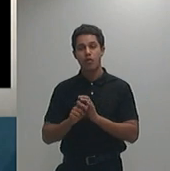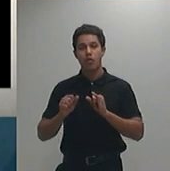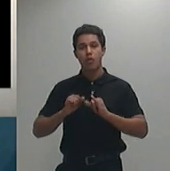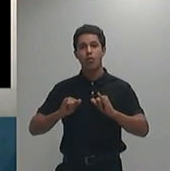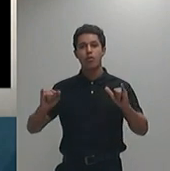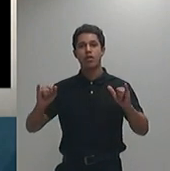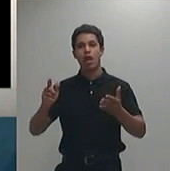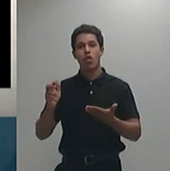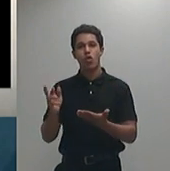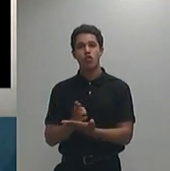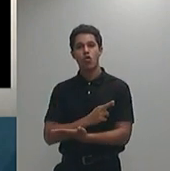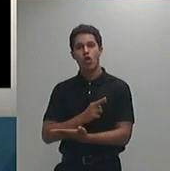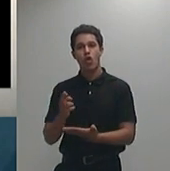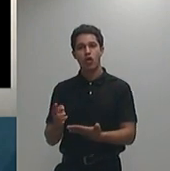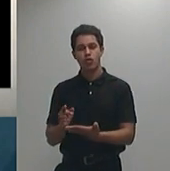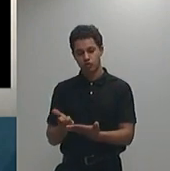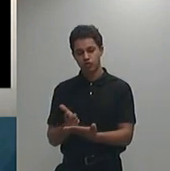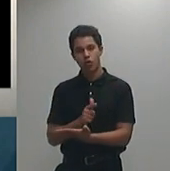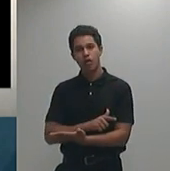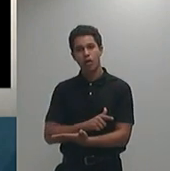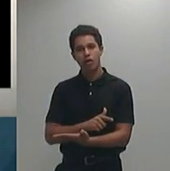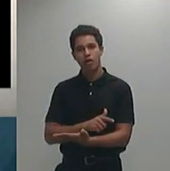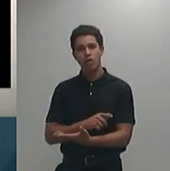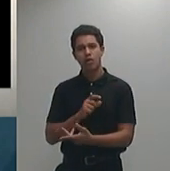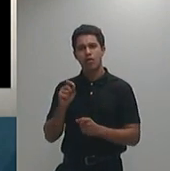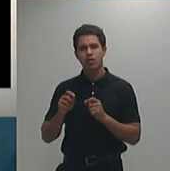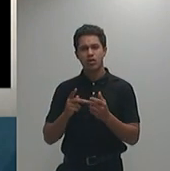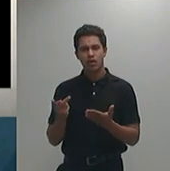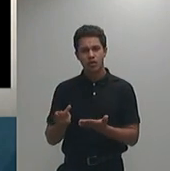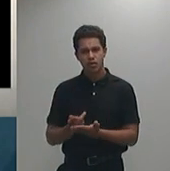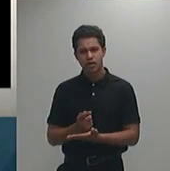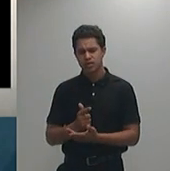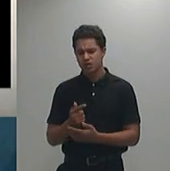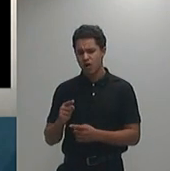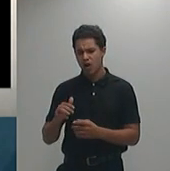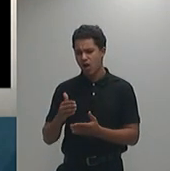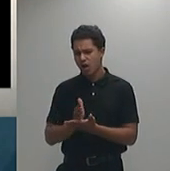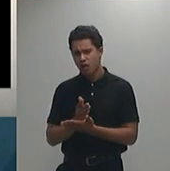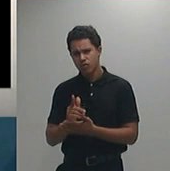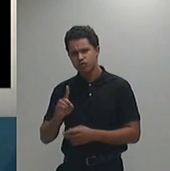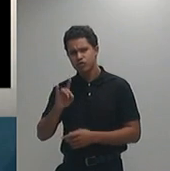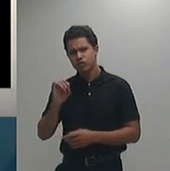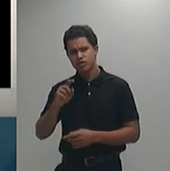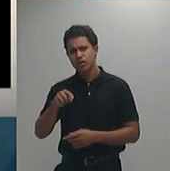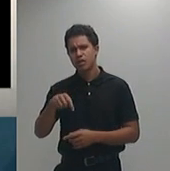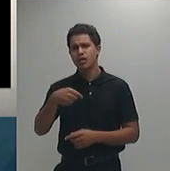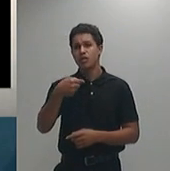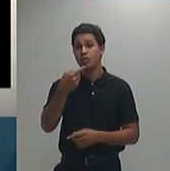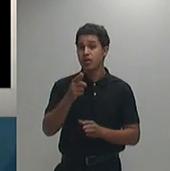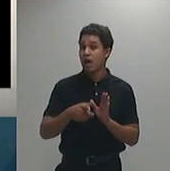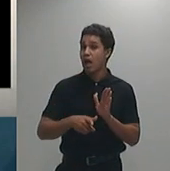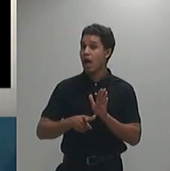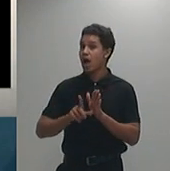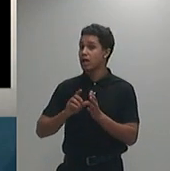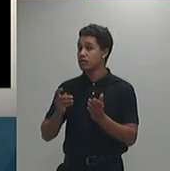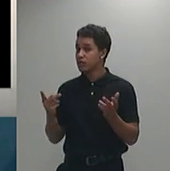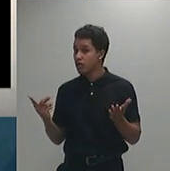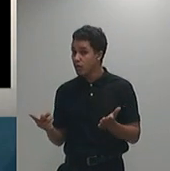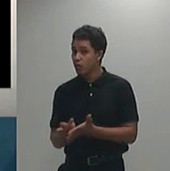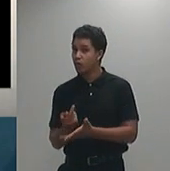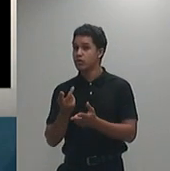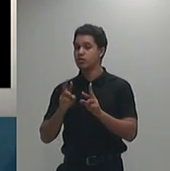jornais O que ocorre poucos dias depois e antes da realização da Assembleia